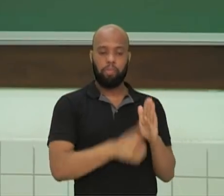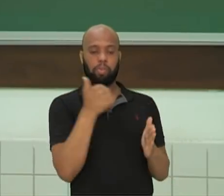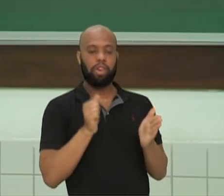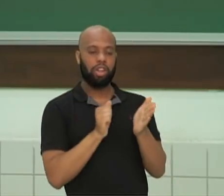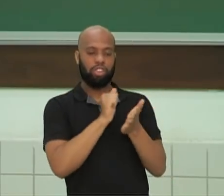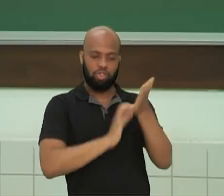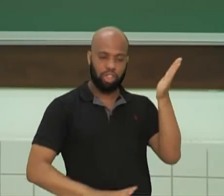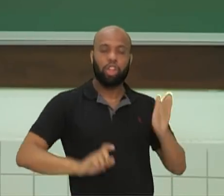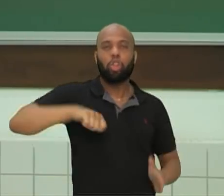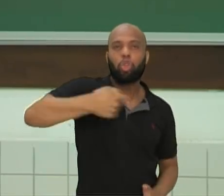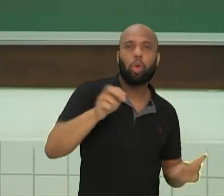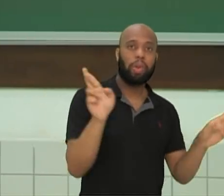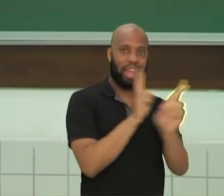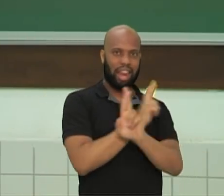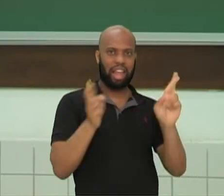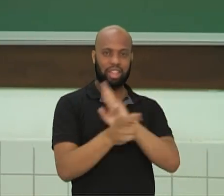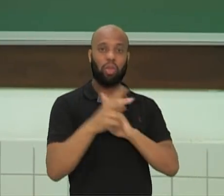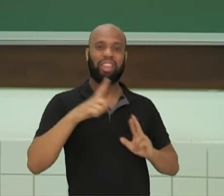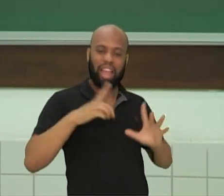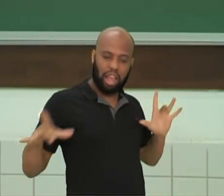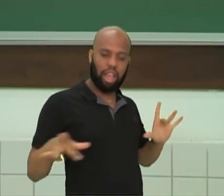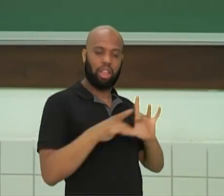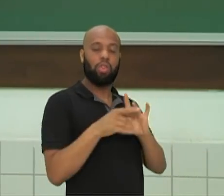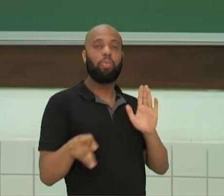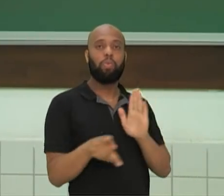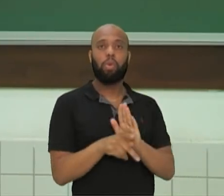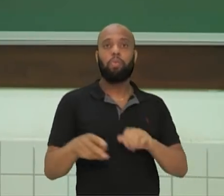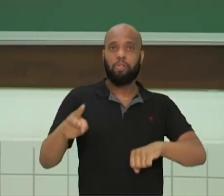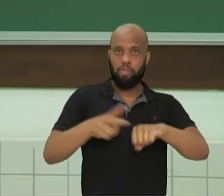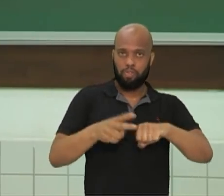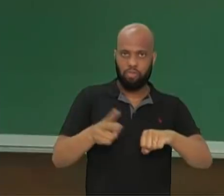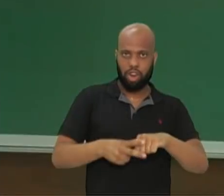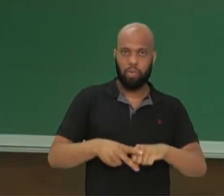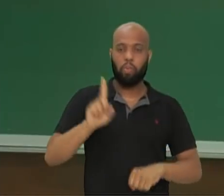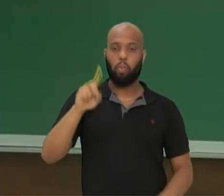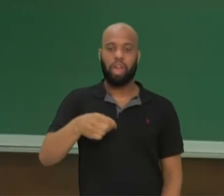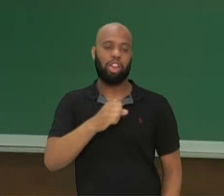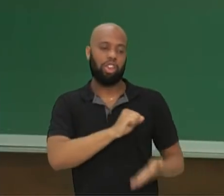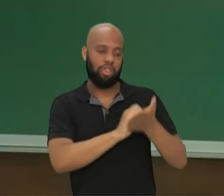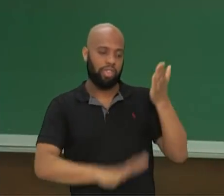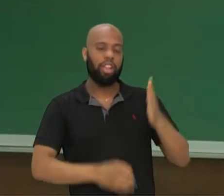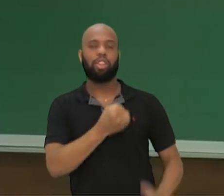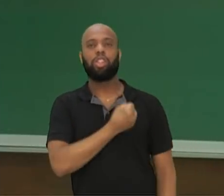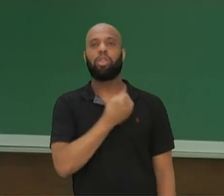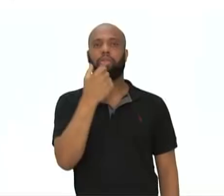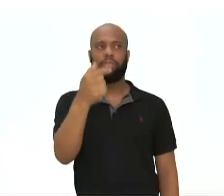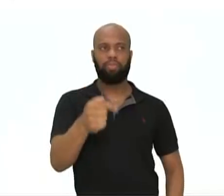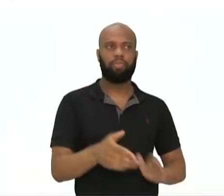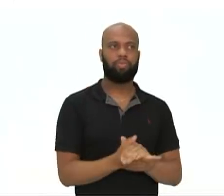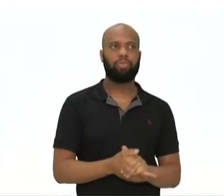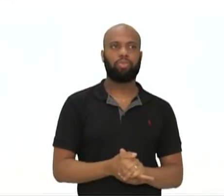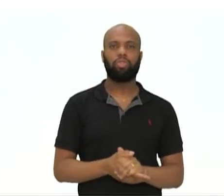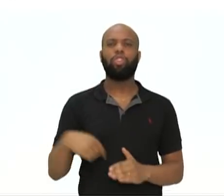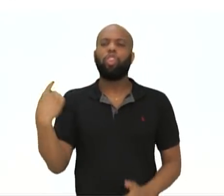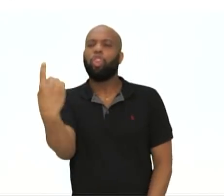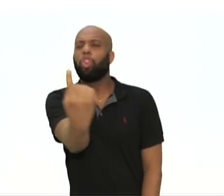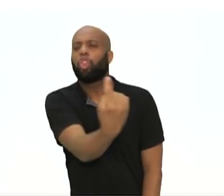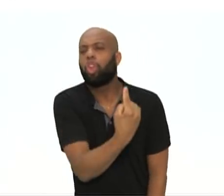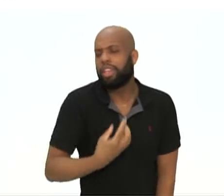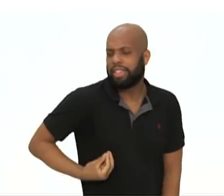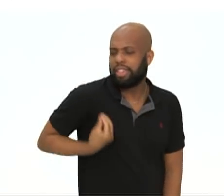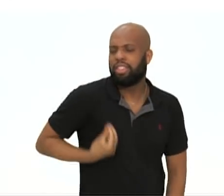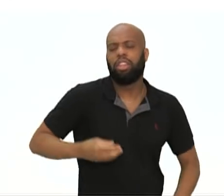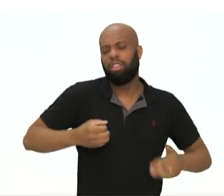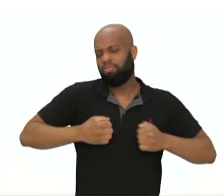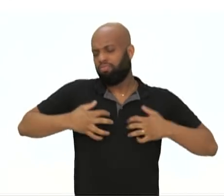atividade relacionada a verbo, que para vocês é a 7ª atividade. Vamos lá? Estamos orgulhosos, fizemos